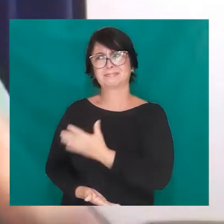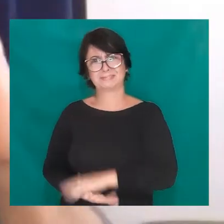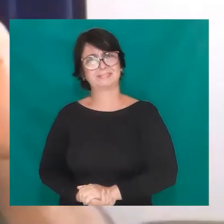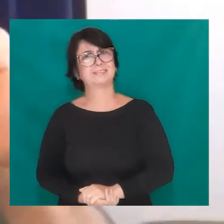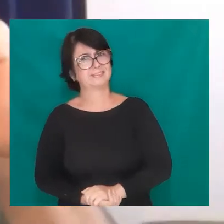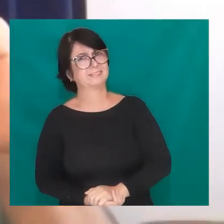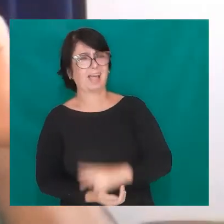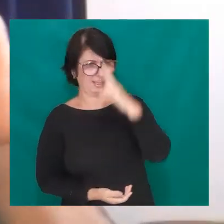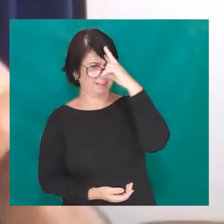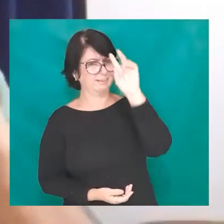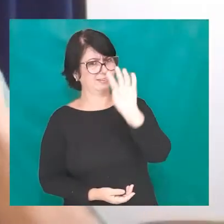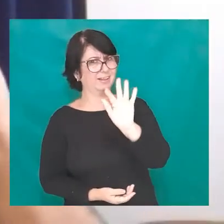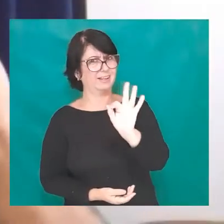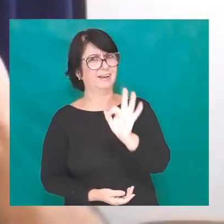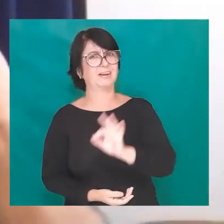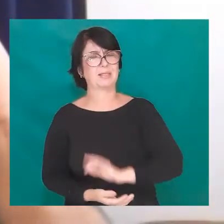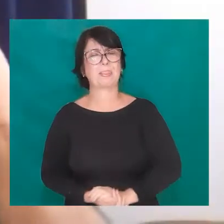Edgar Dumont também foi, eu lembro.